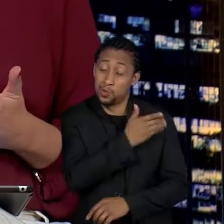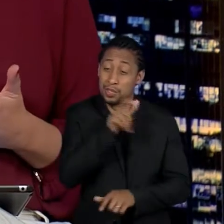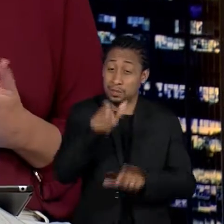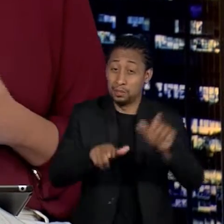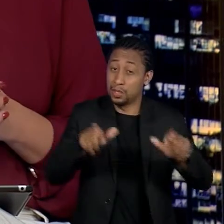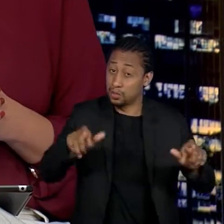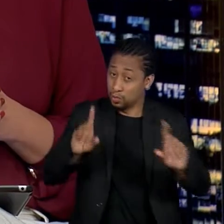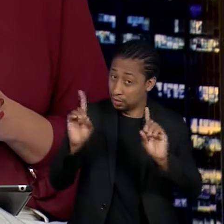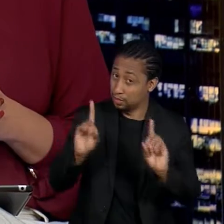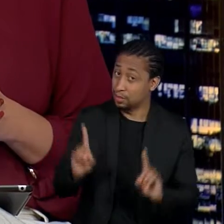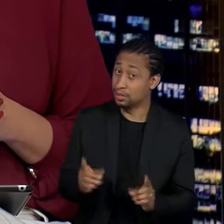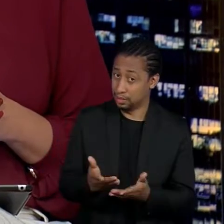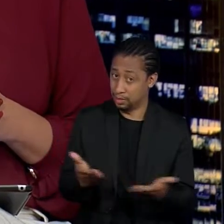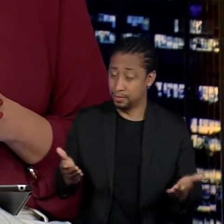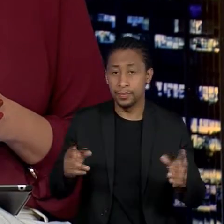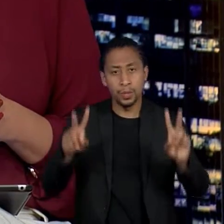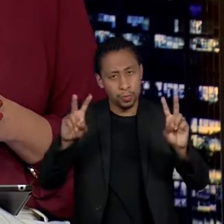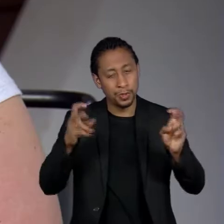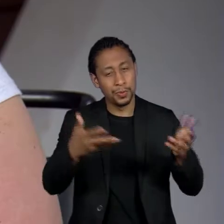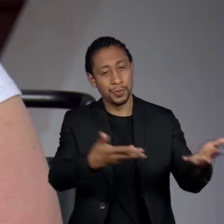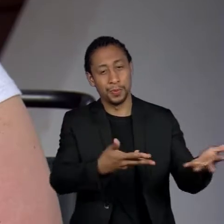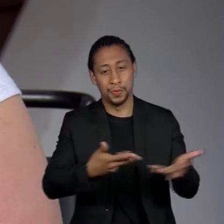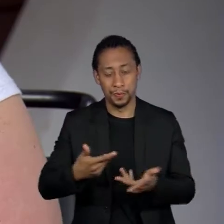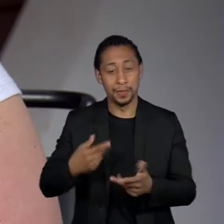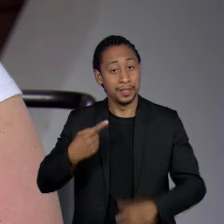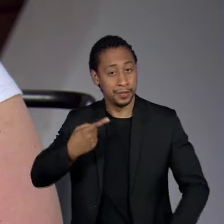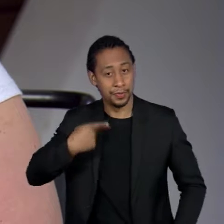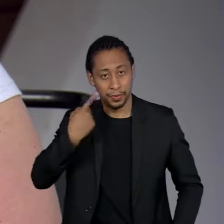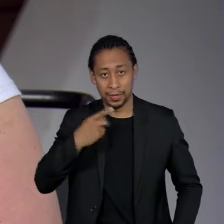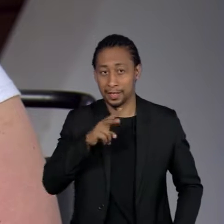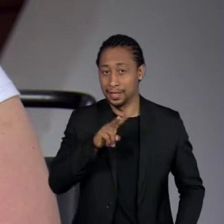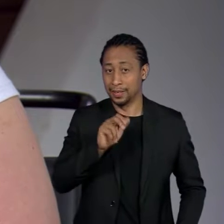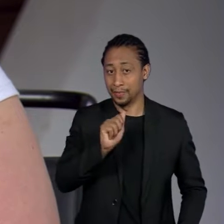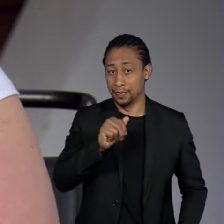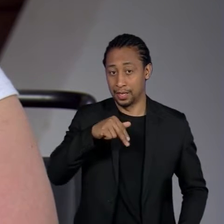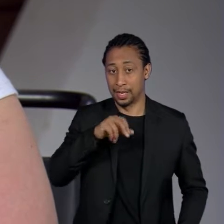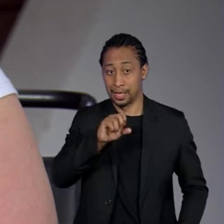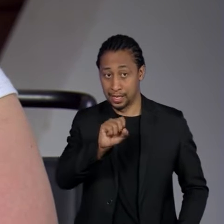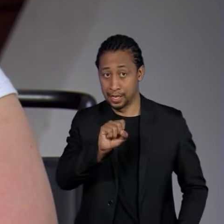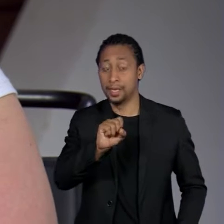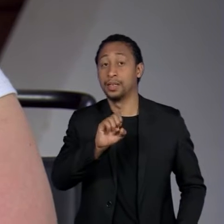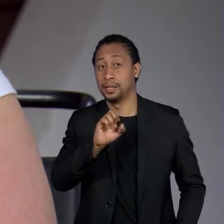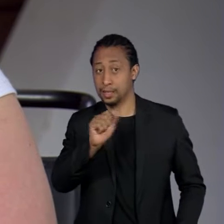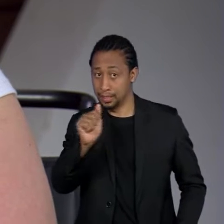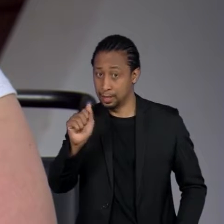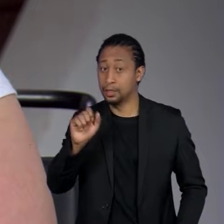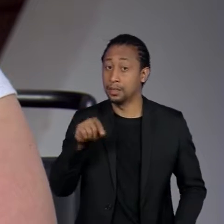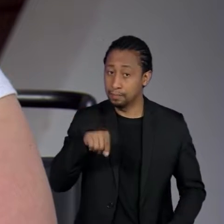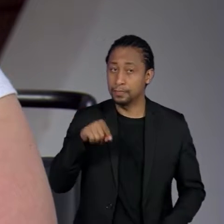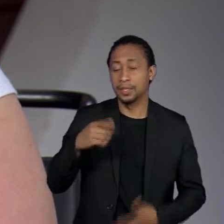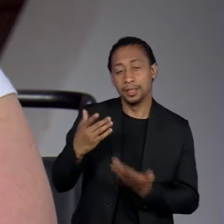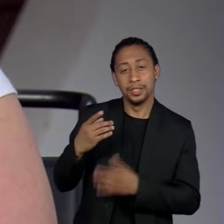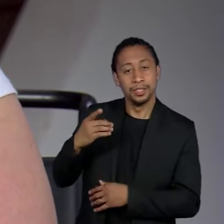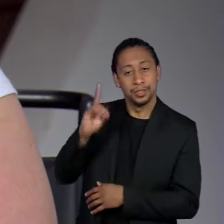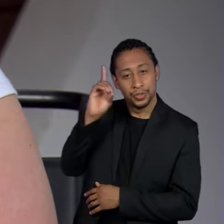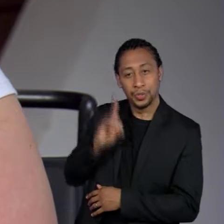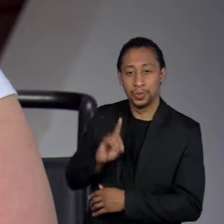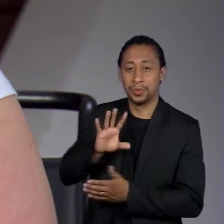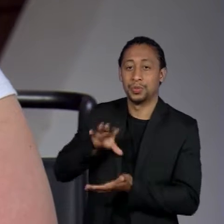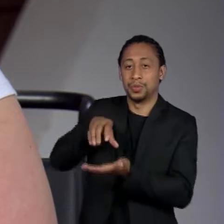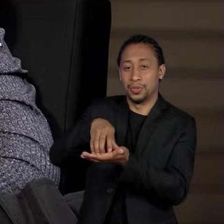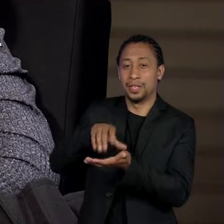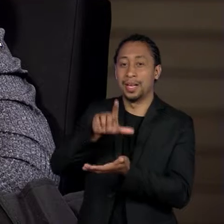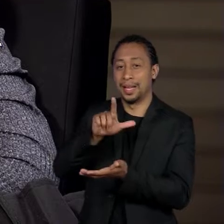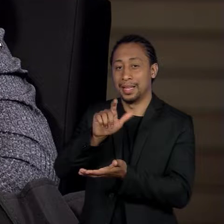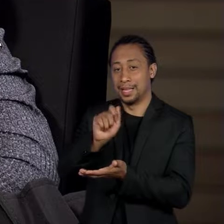deficiência. Para falar sobre o assunto, recebemos a advogada Vanessa Ziotti, diretora jurídica do Instituto Lagarta